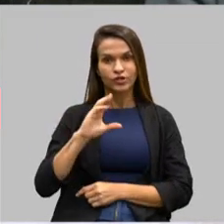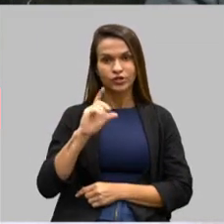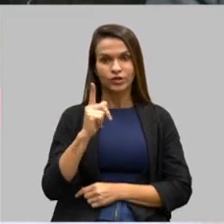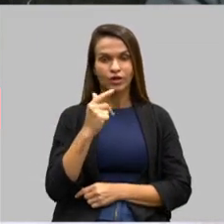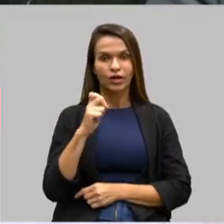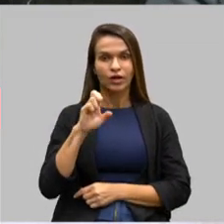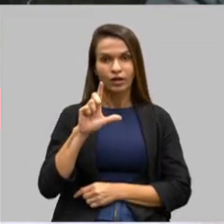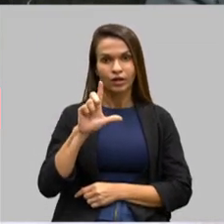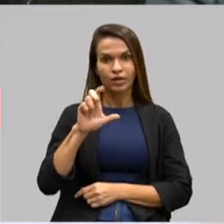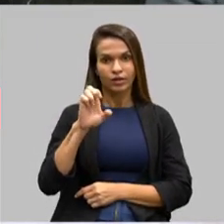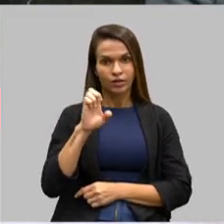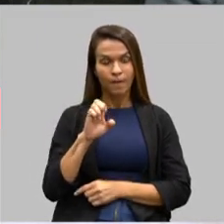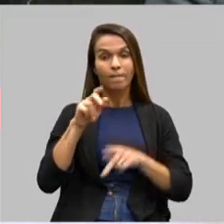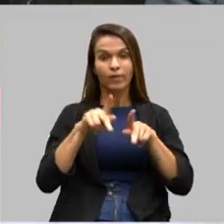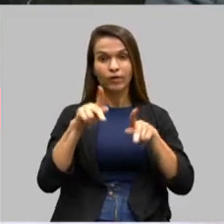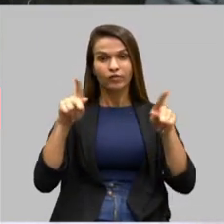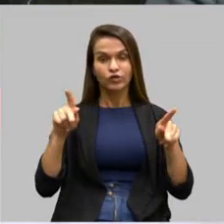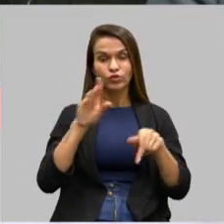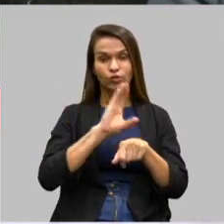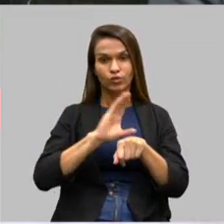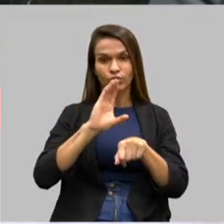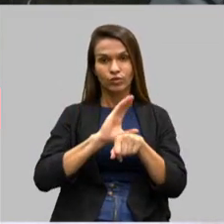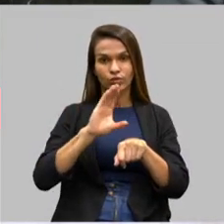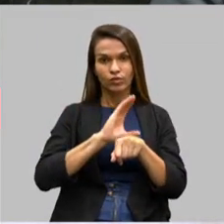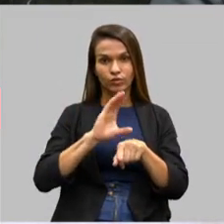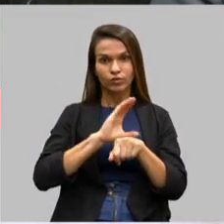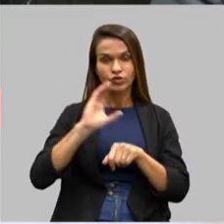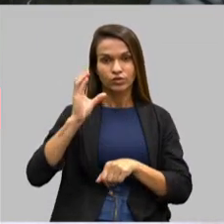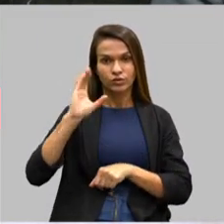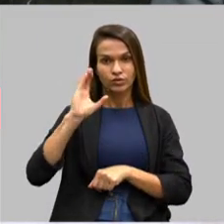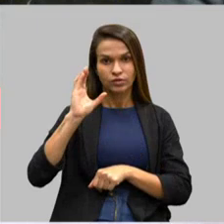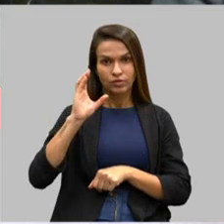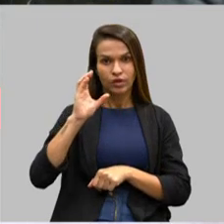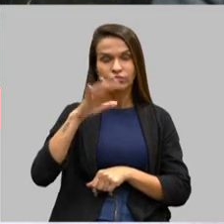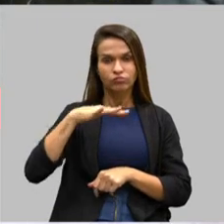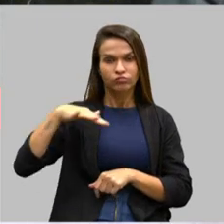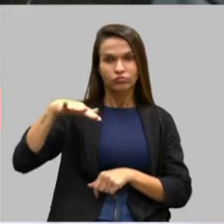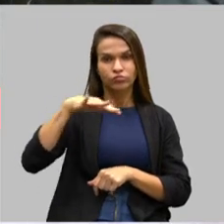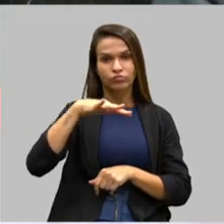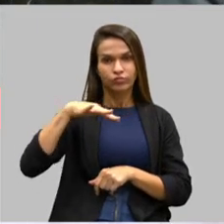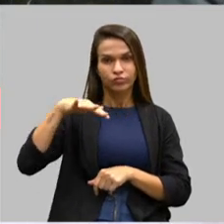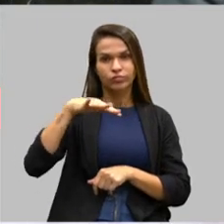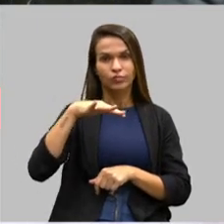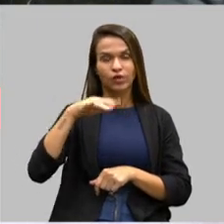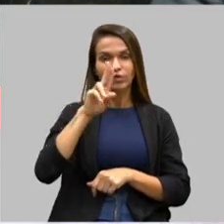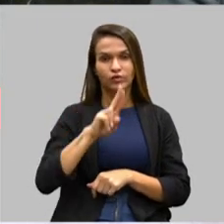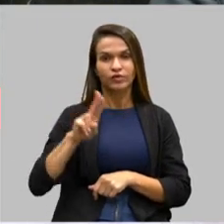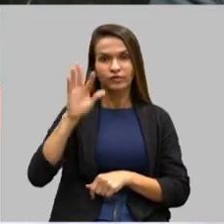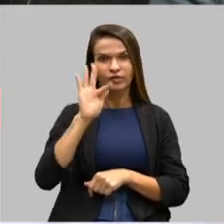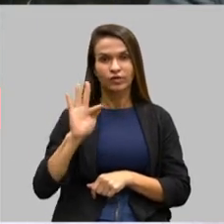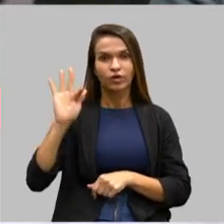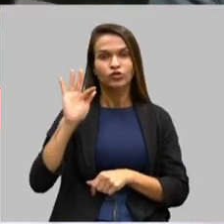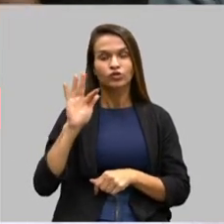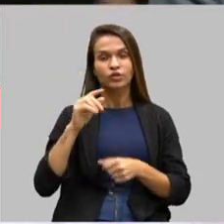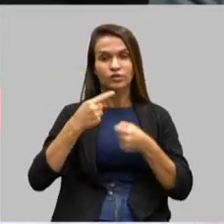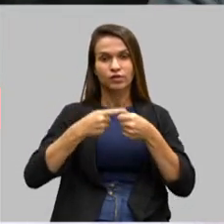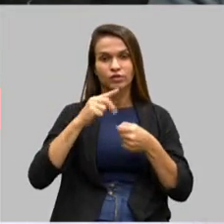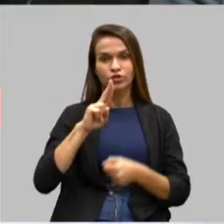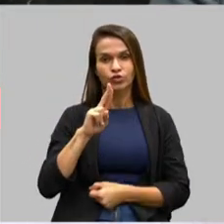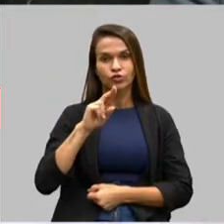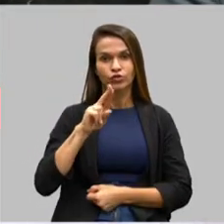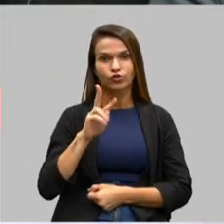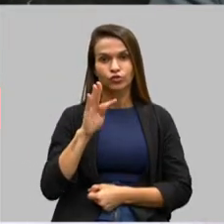Simões Reboita, professora do curso de Ciências Atmosféricas da Universidade Federal de Itajubá, doutora